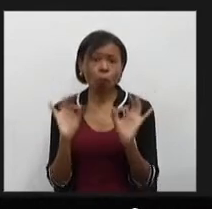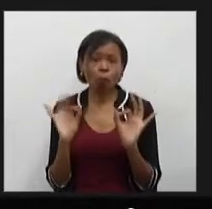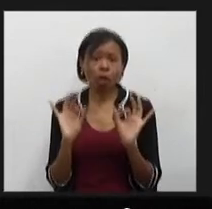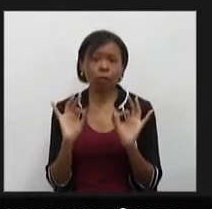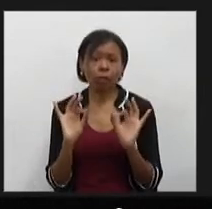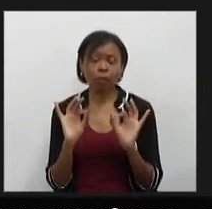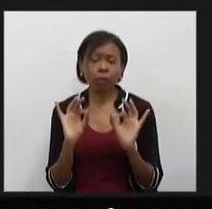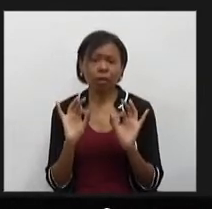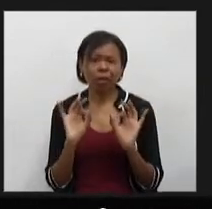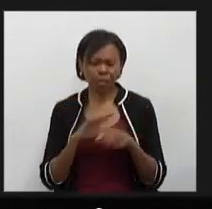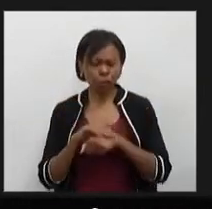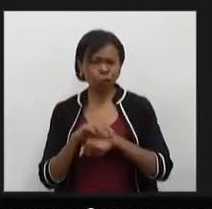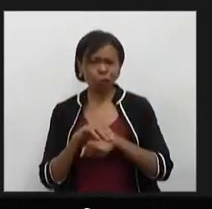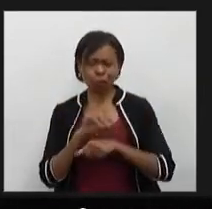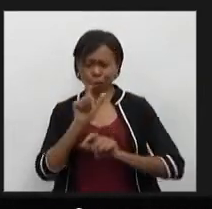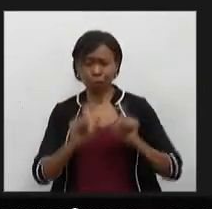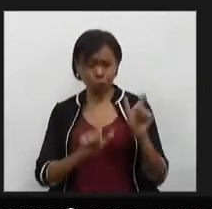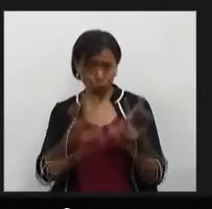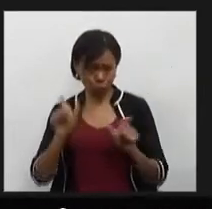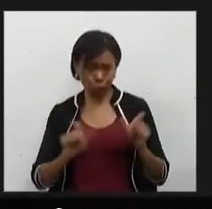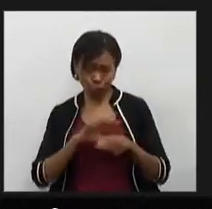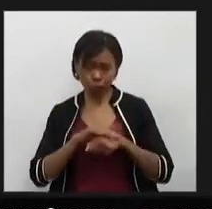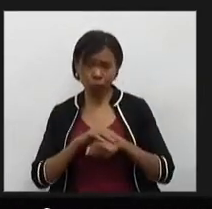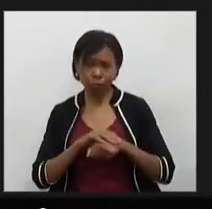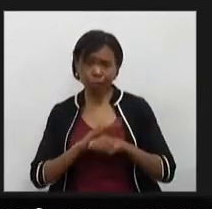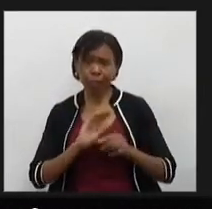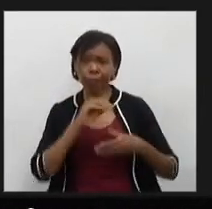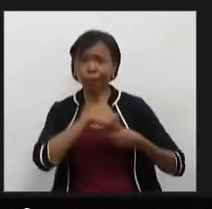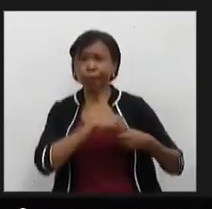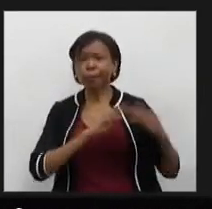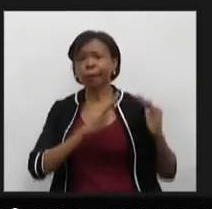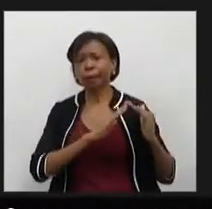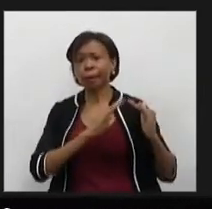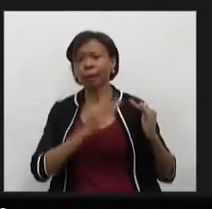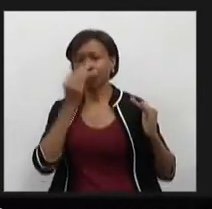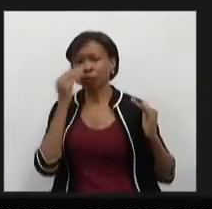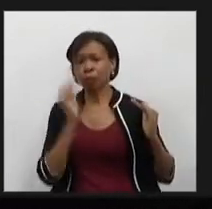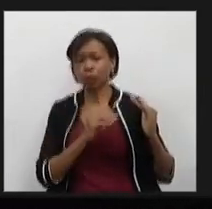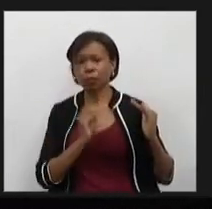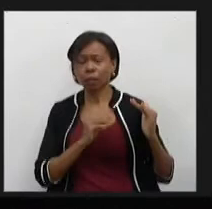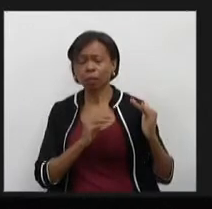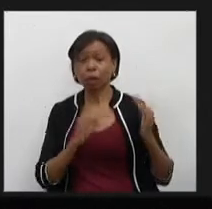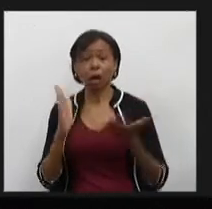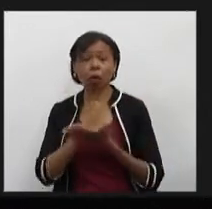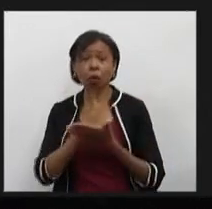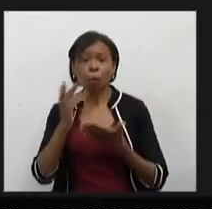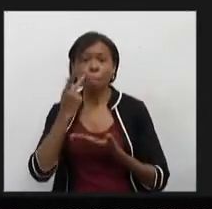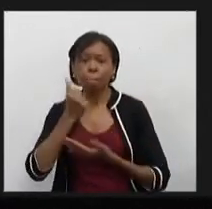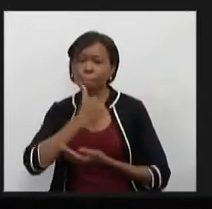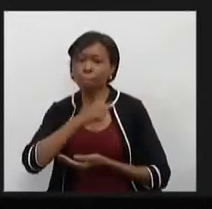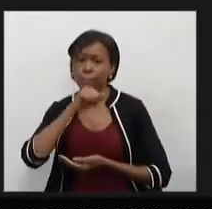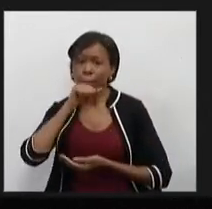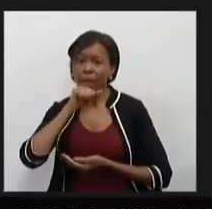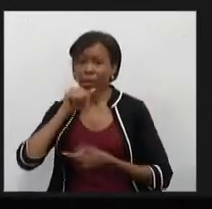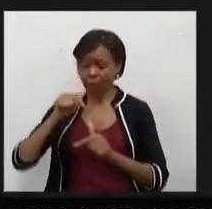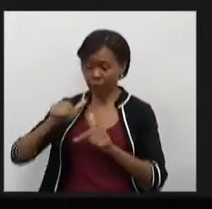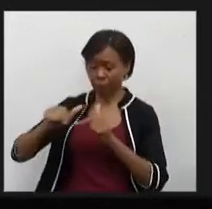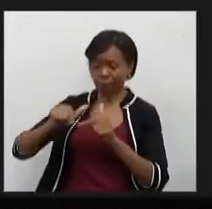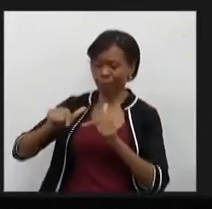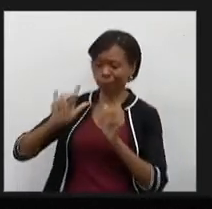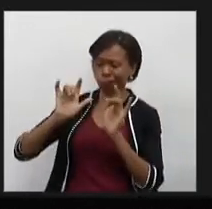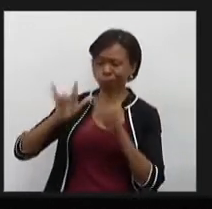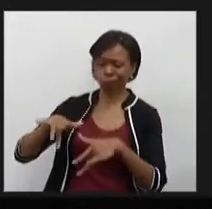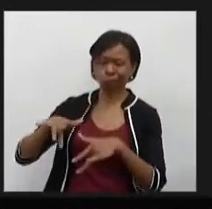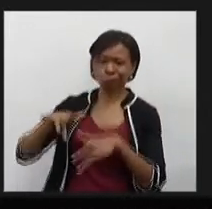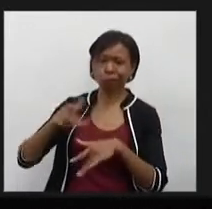nem médico, nem financeiro, de nenhuma dessas esferas. Pais que abandonaram empregos para acompanhar os seus filhos. Essa luta